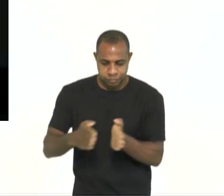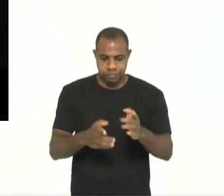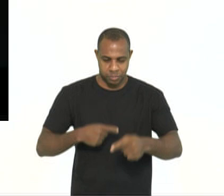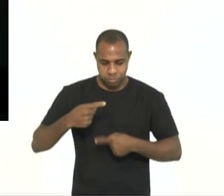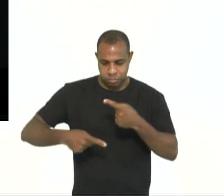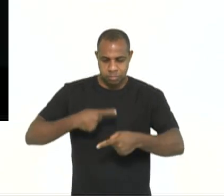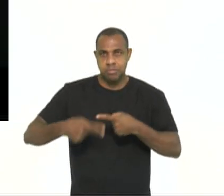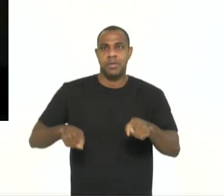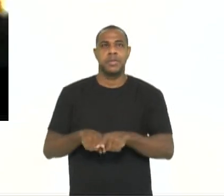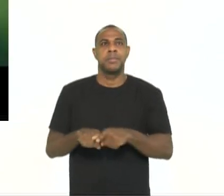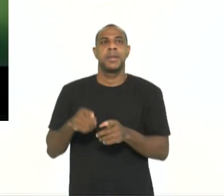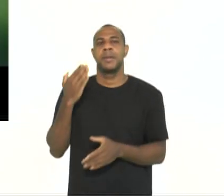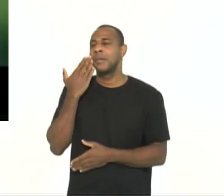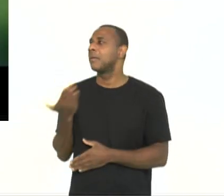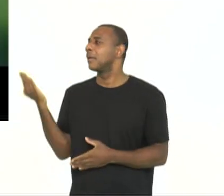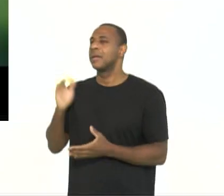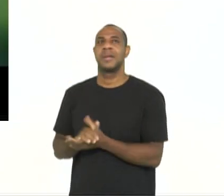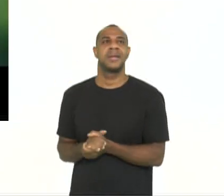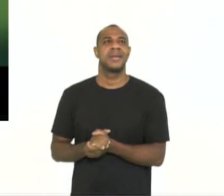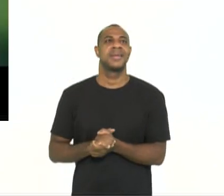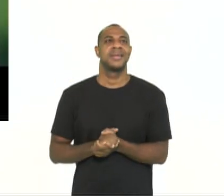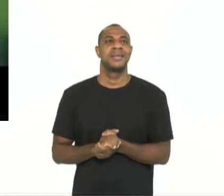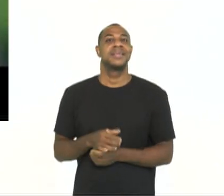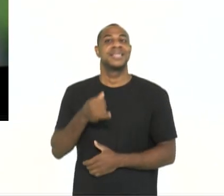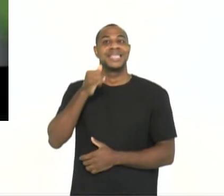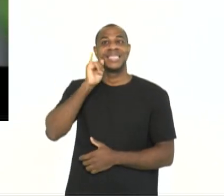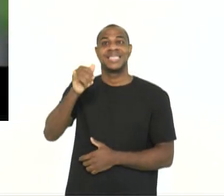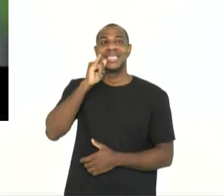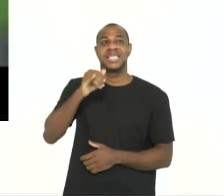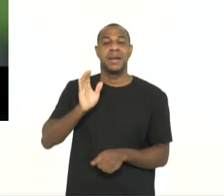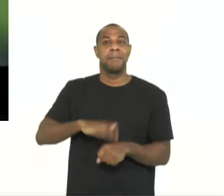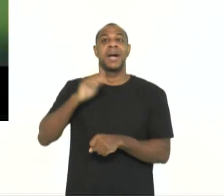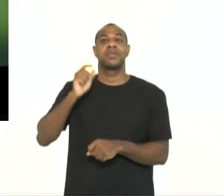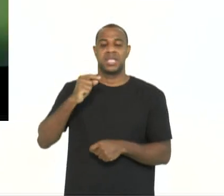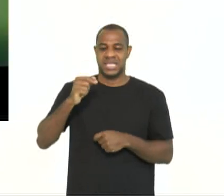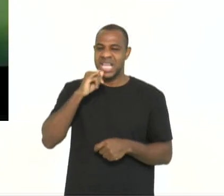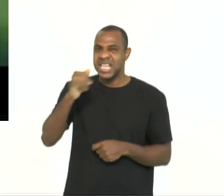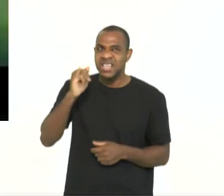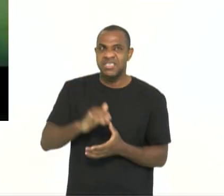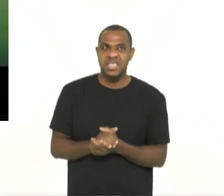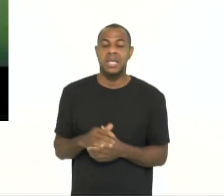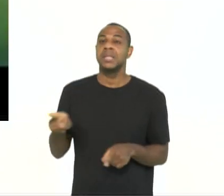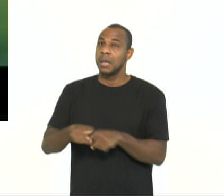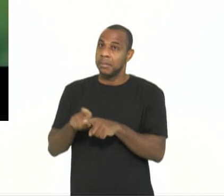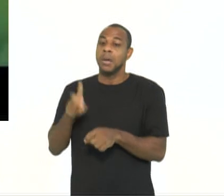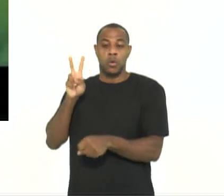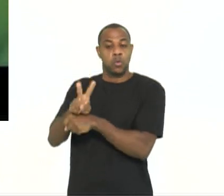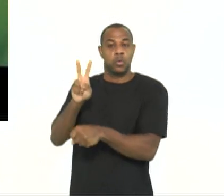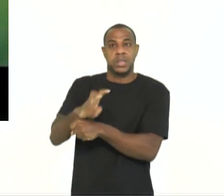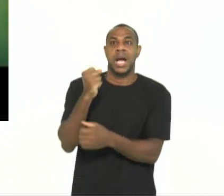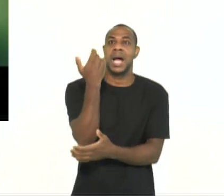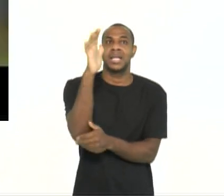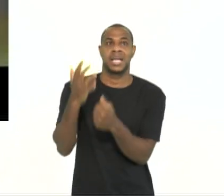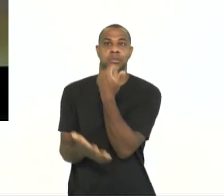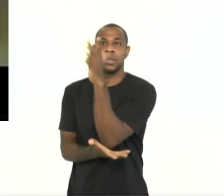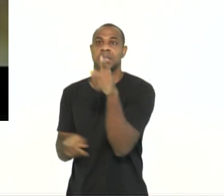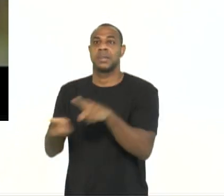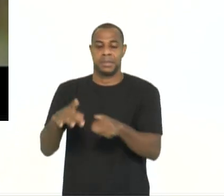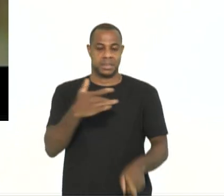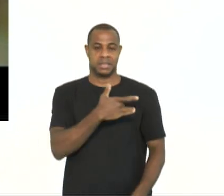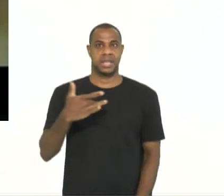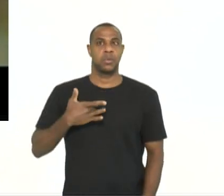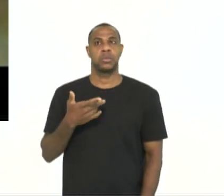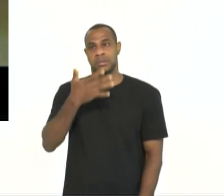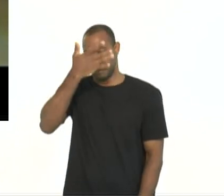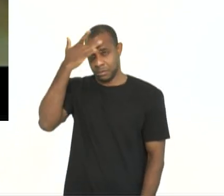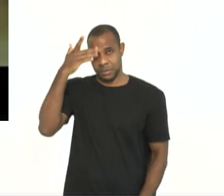reprodução. Mais do que produzir energia, Itaipu assumiu a missão de cuidar da natureza e do bem-estar das pessoas. Uma usina